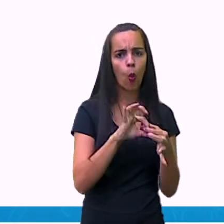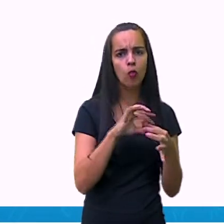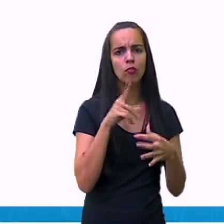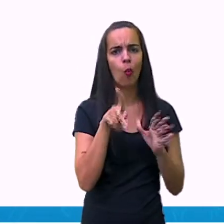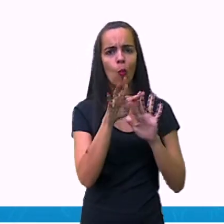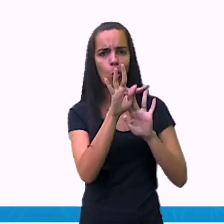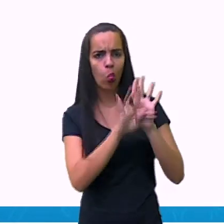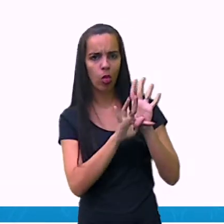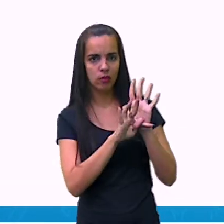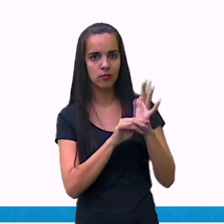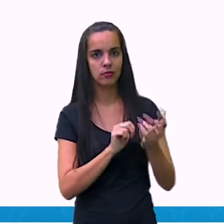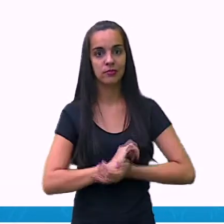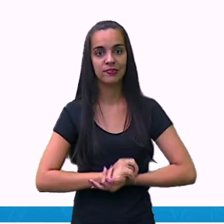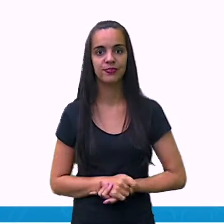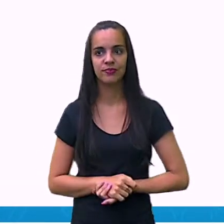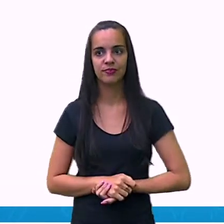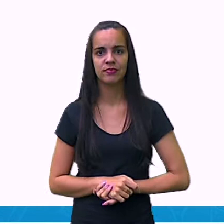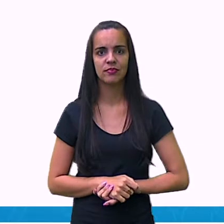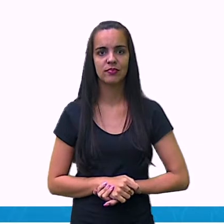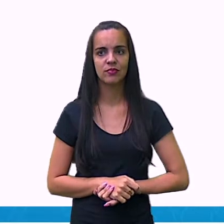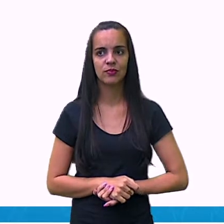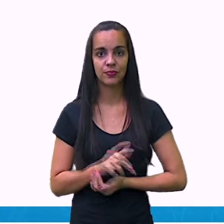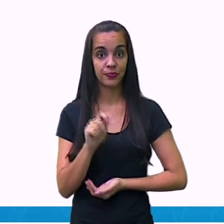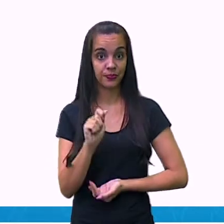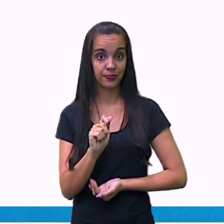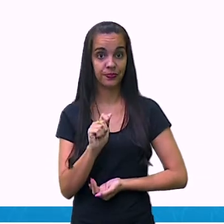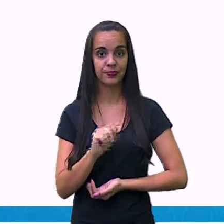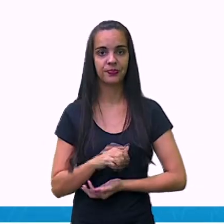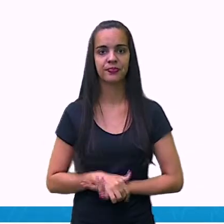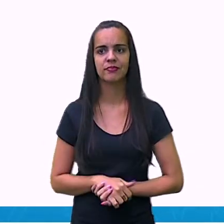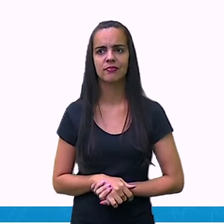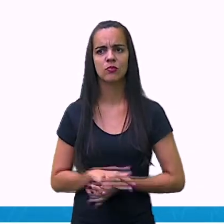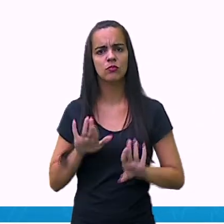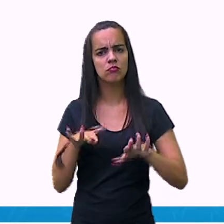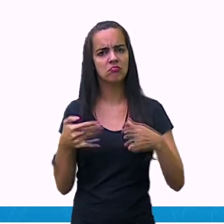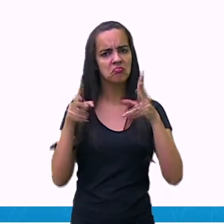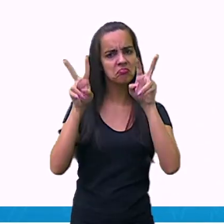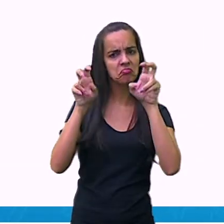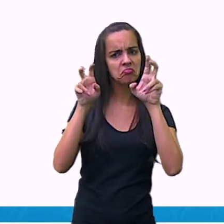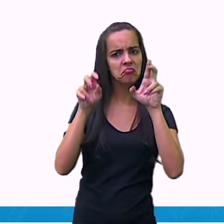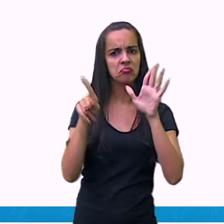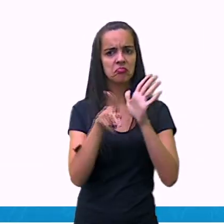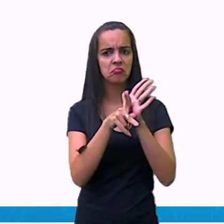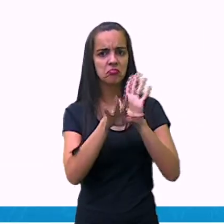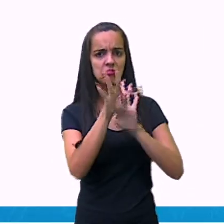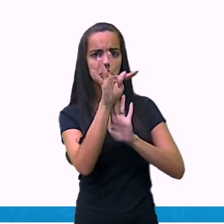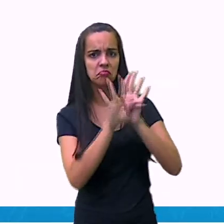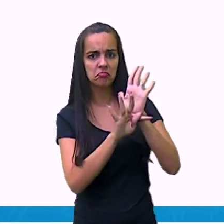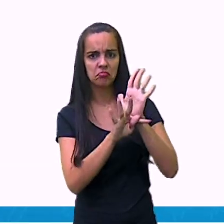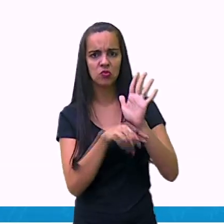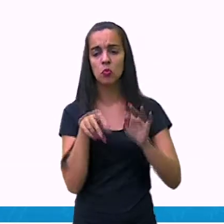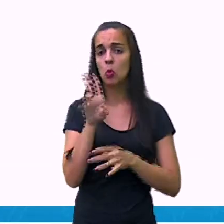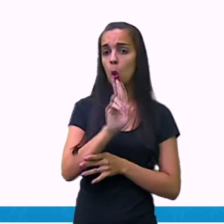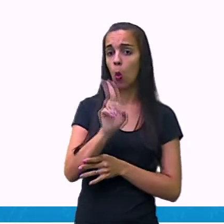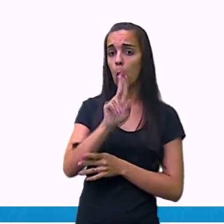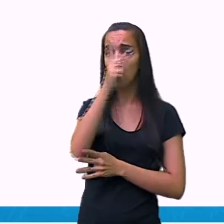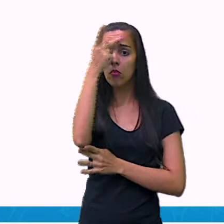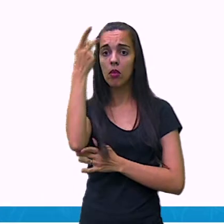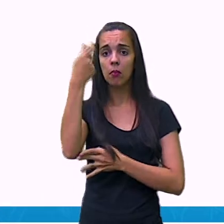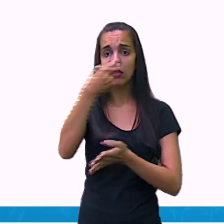texto, responda. Letra A. Qual o título do texto? E o nome